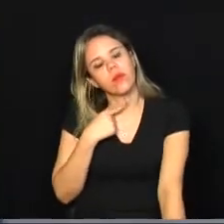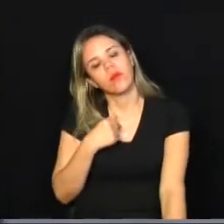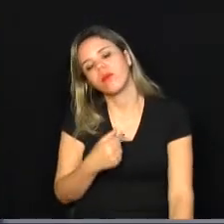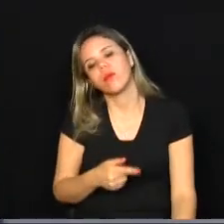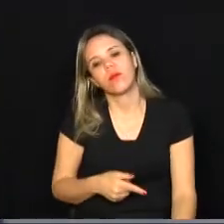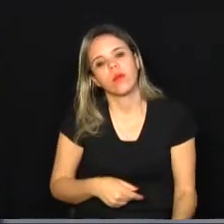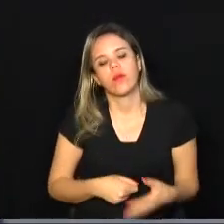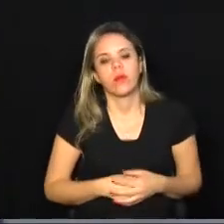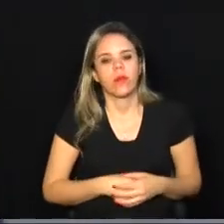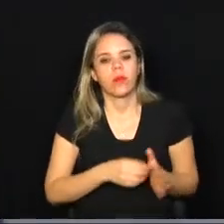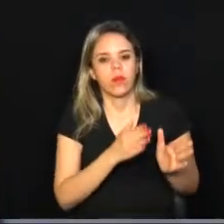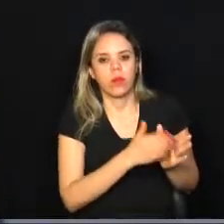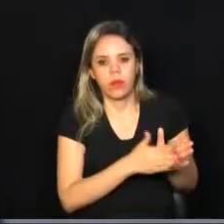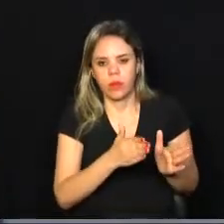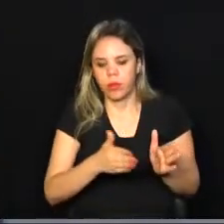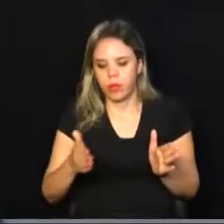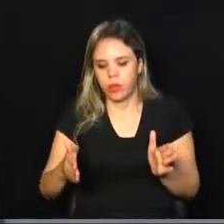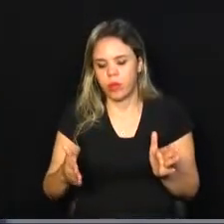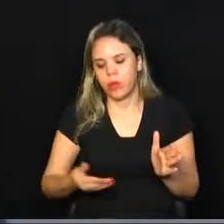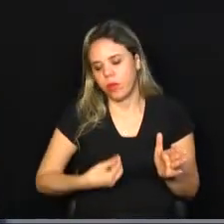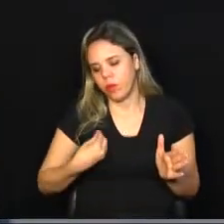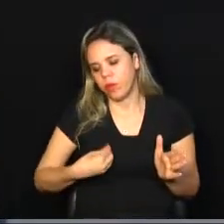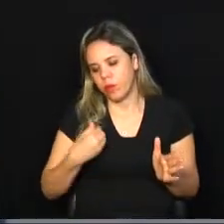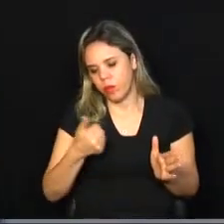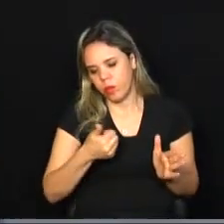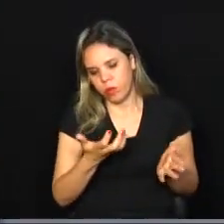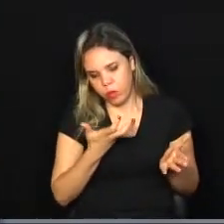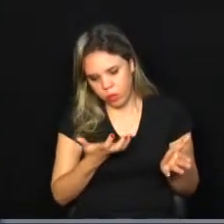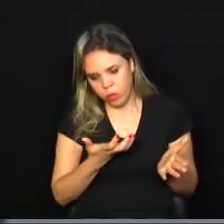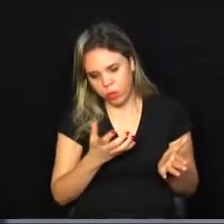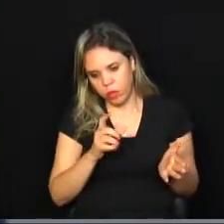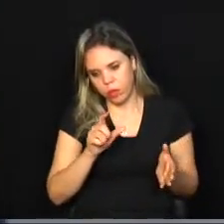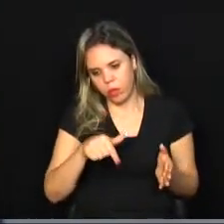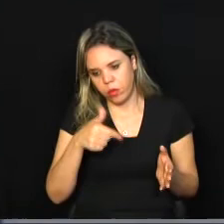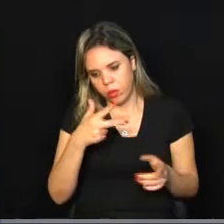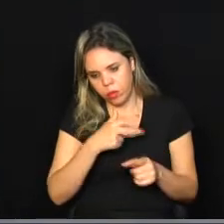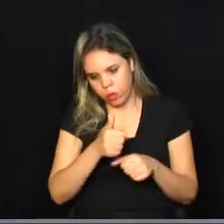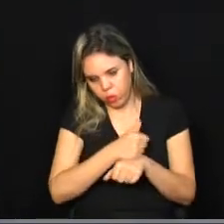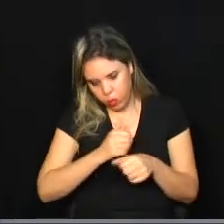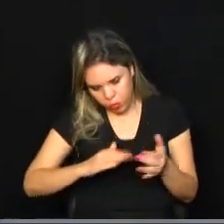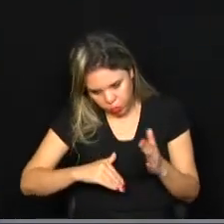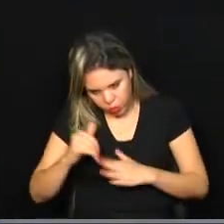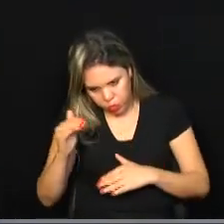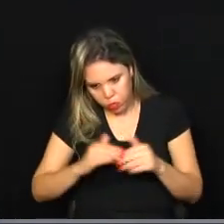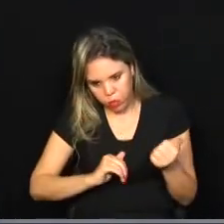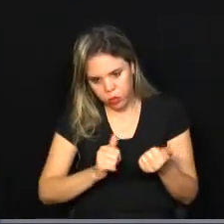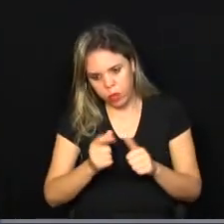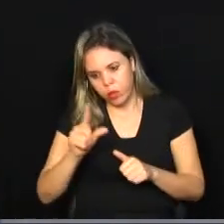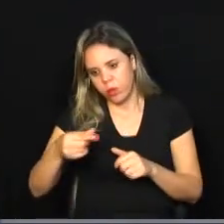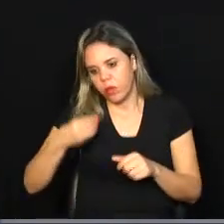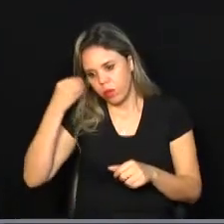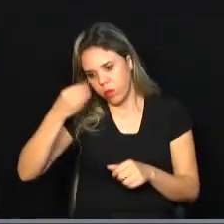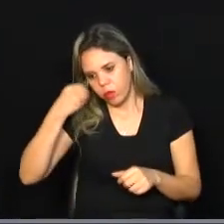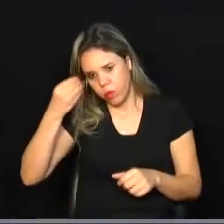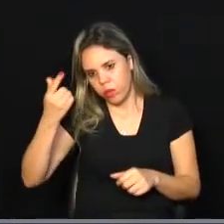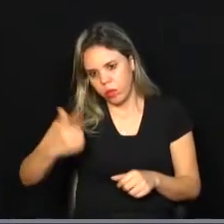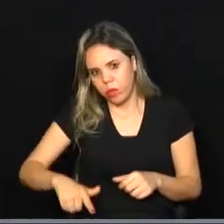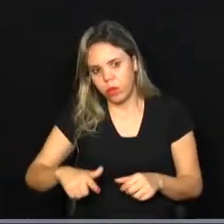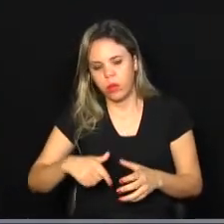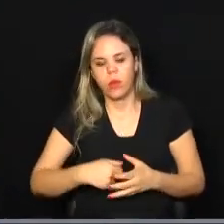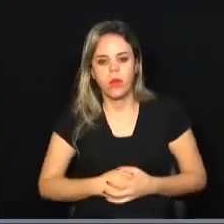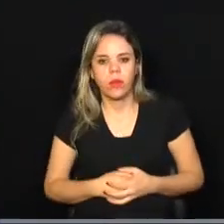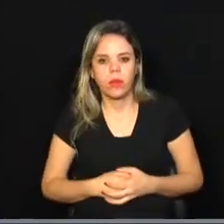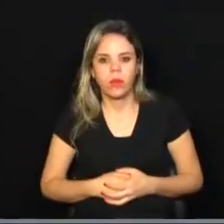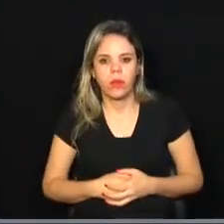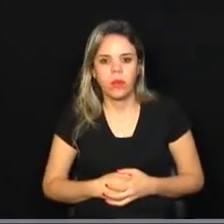foram fases, sabe, Gabriel? Primeiro eu queria ser atleta profissional, depois eu vivia mais o momento,